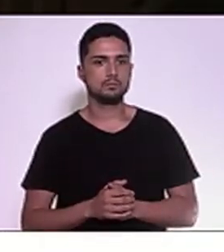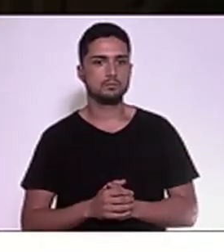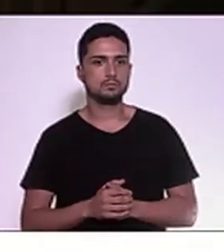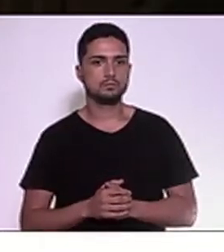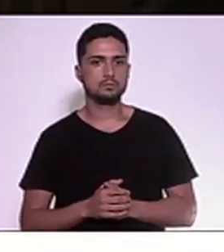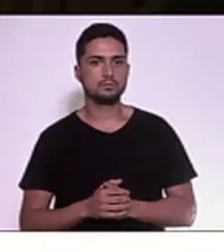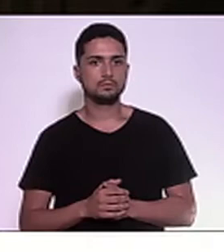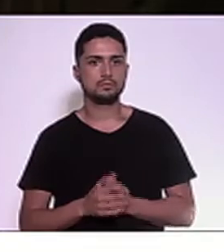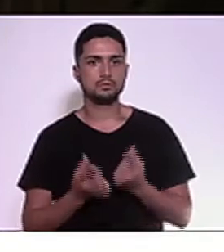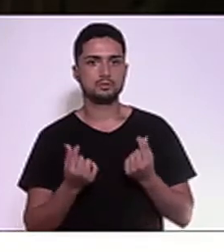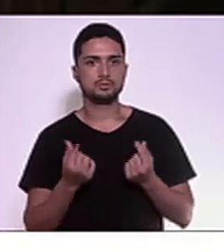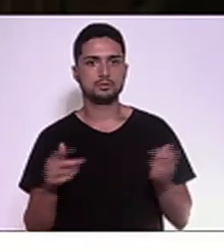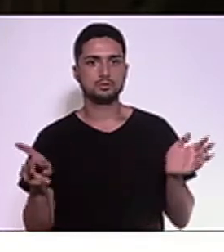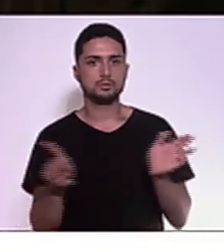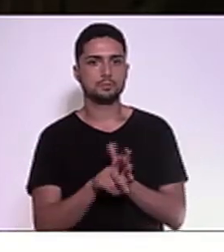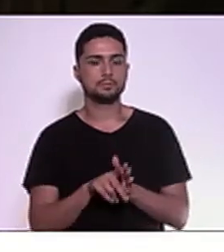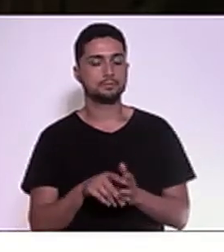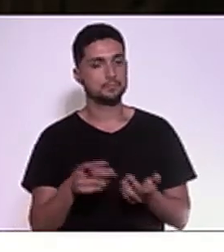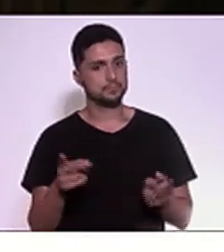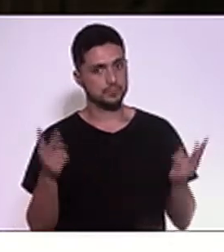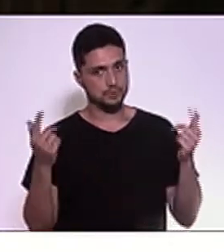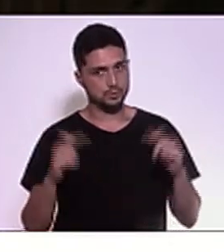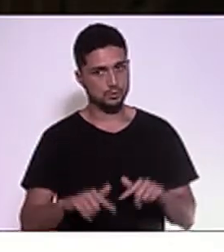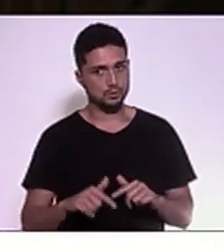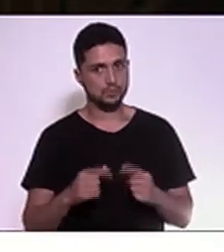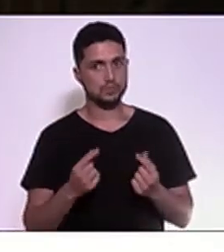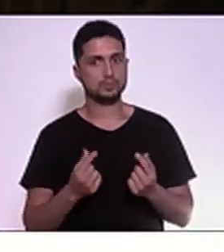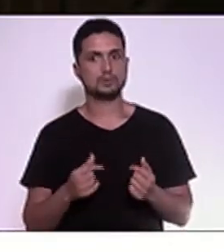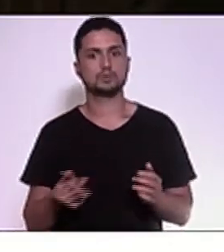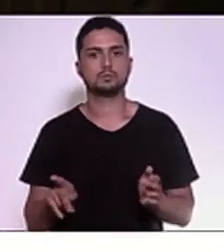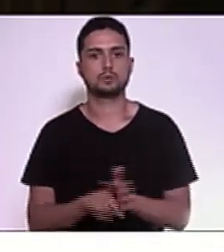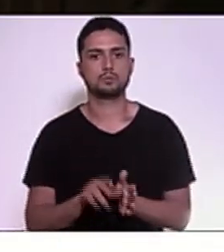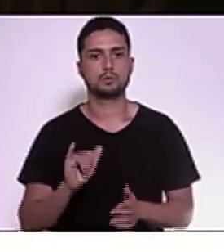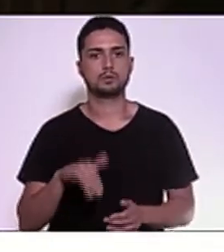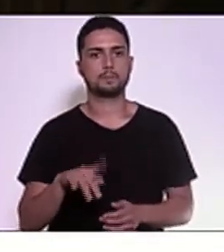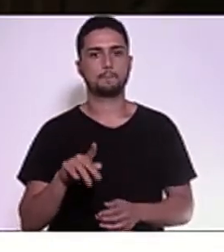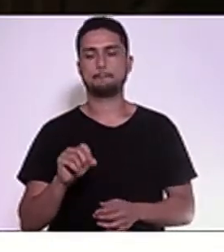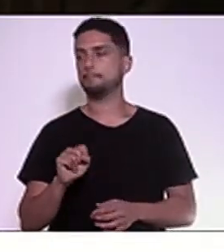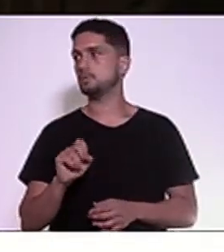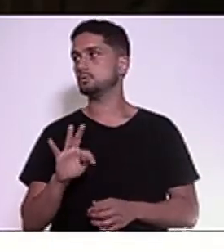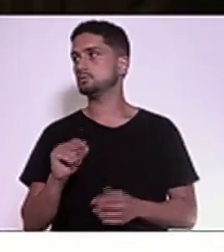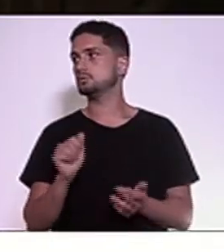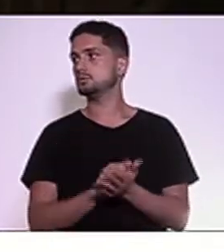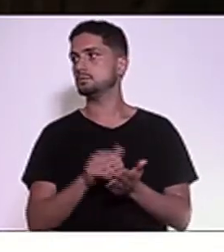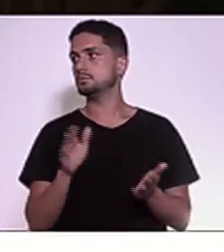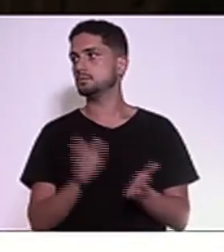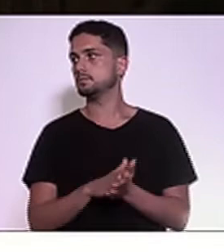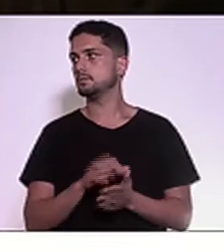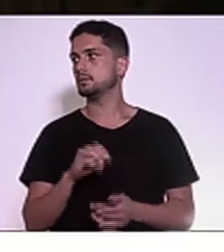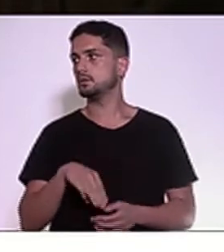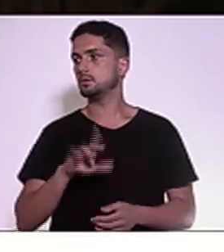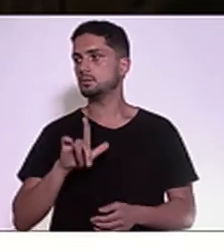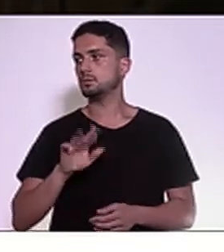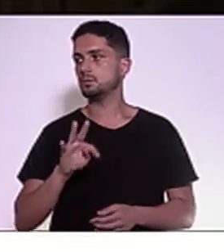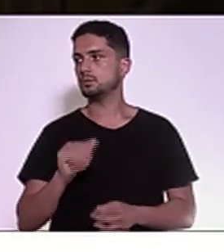recursos provenientes, de novo, de parcelas de impostos, taxas, multas e